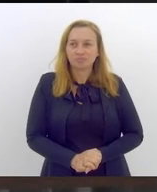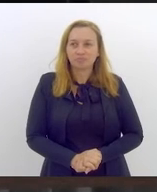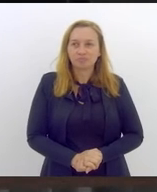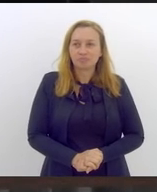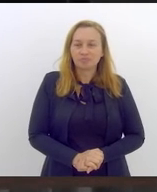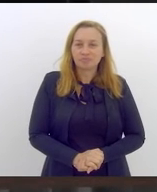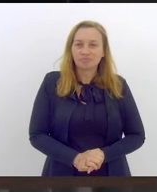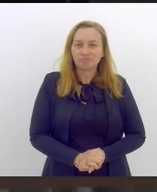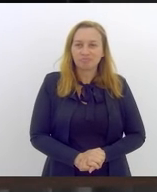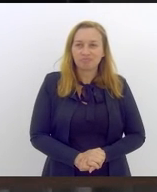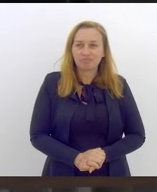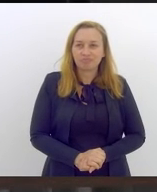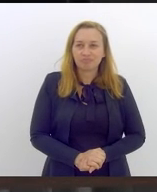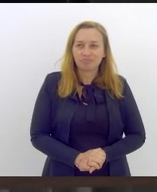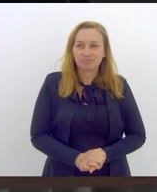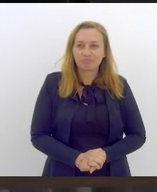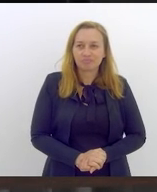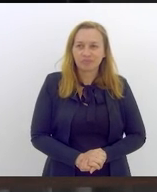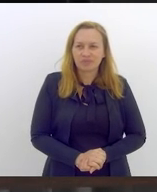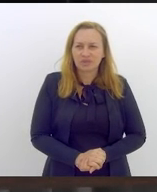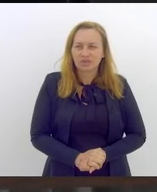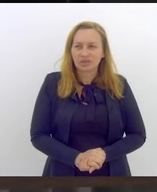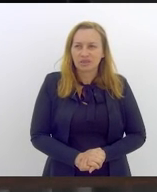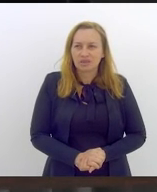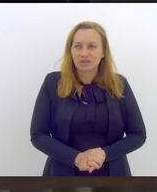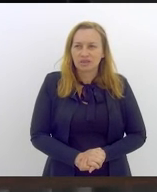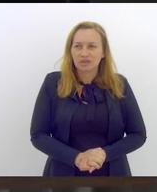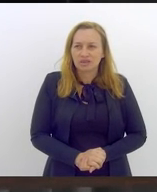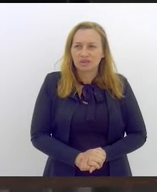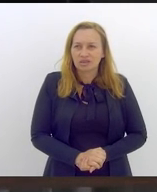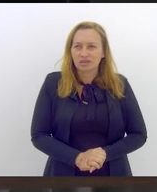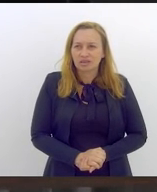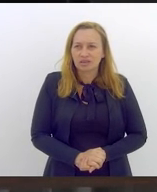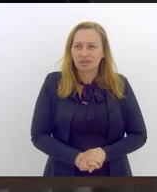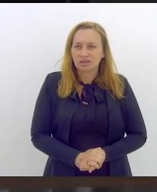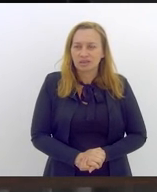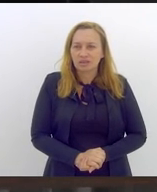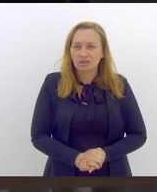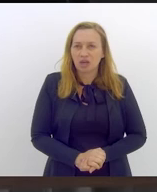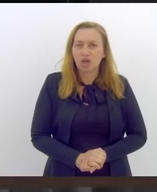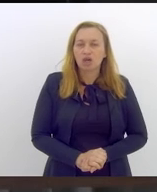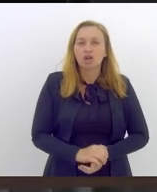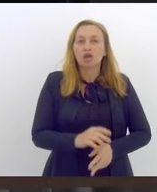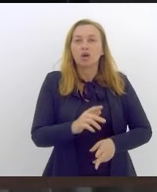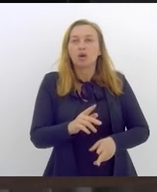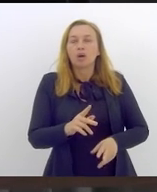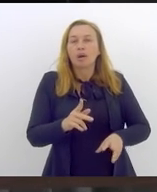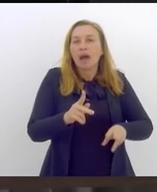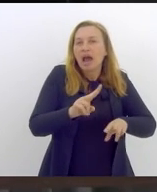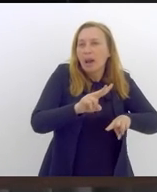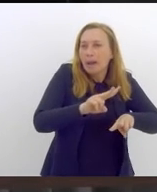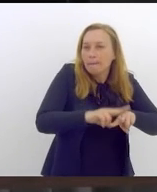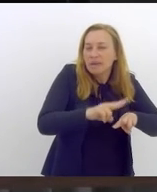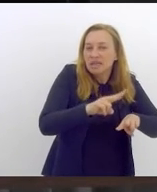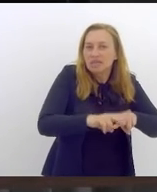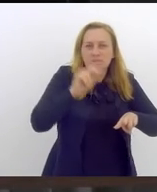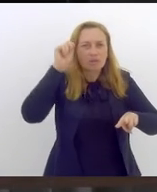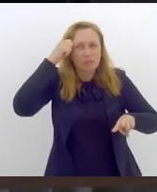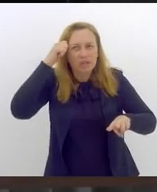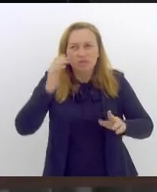reverter o encarceramento em massa de pretos e pobres A